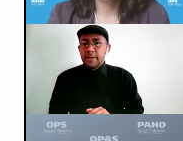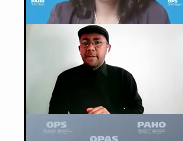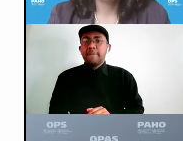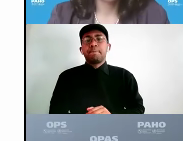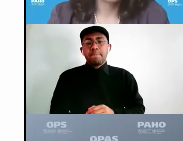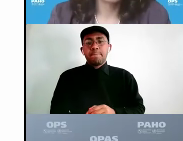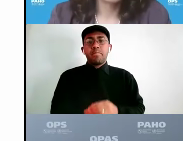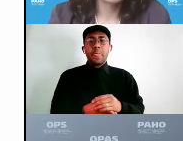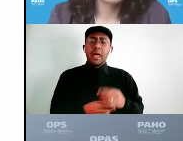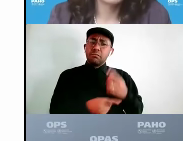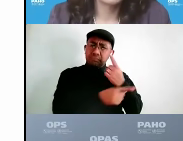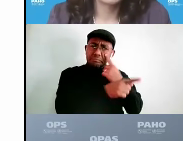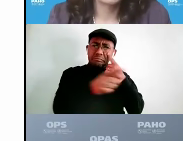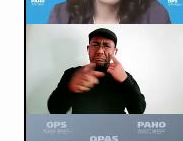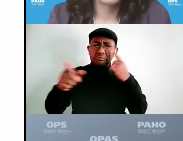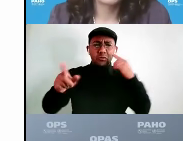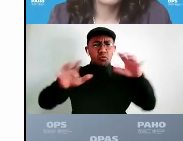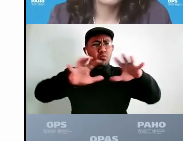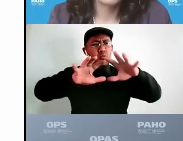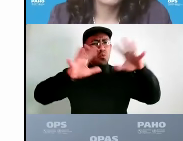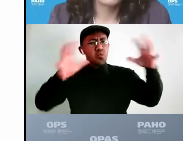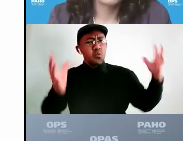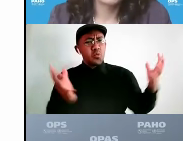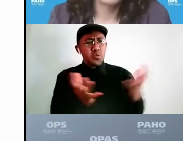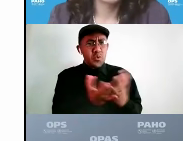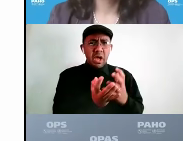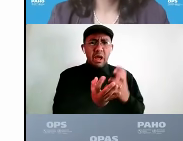algo mais devido ao aumento de casos a nível mundial?